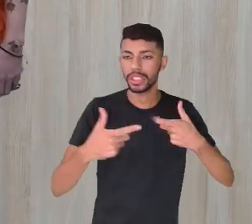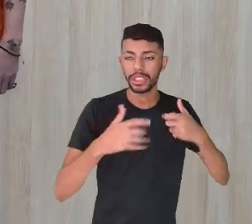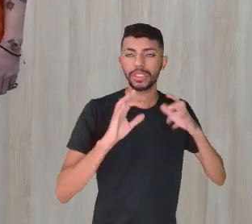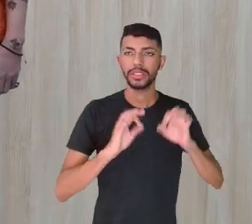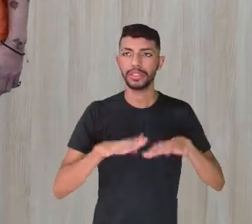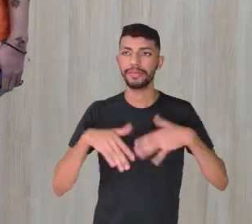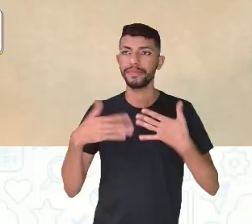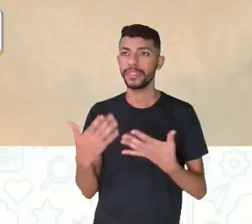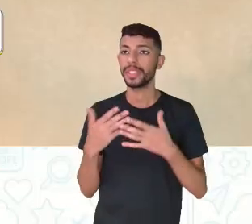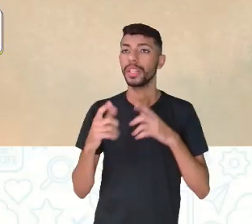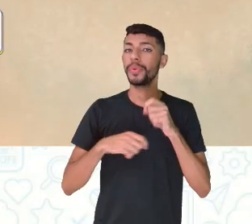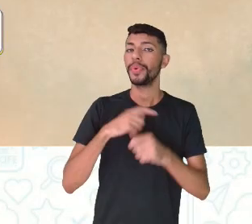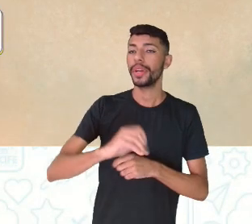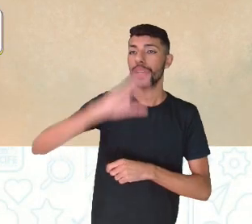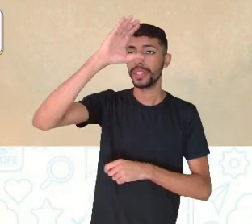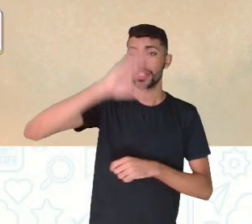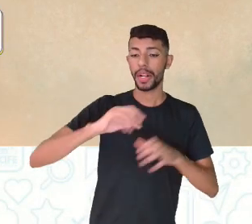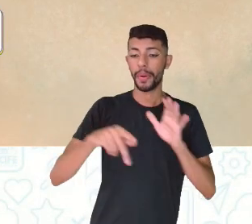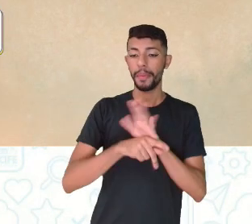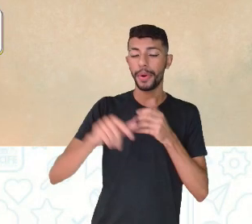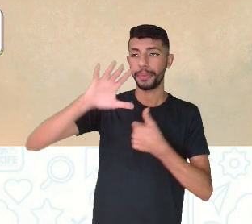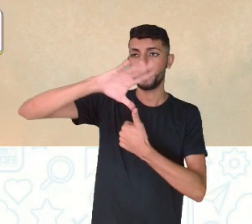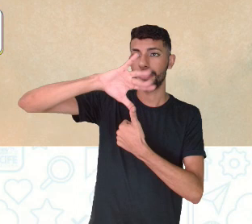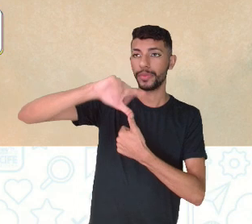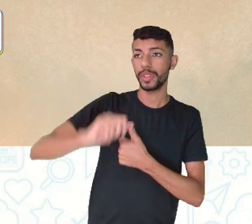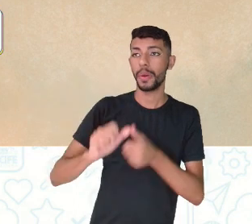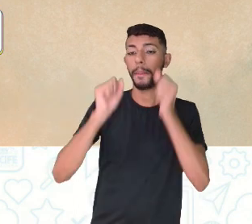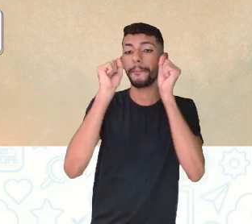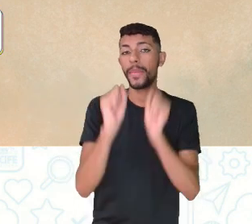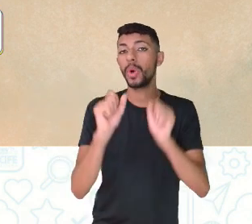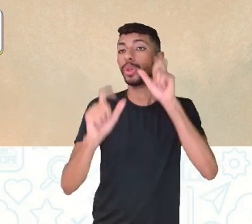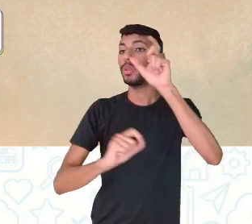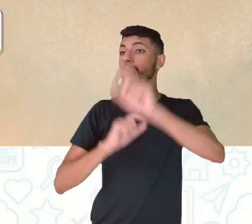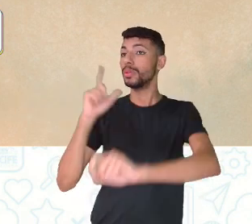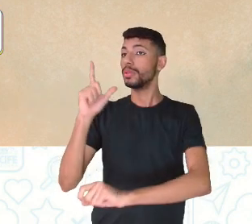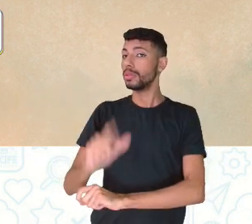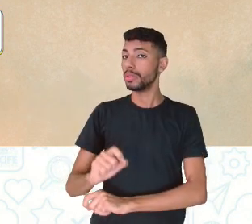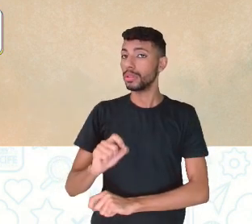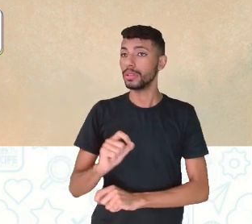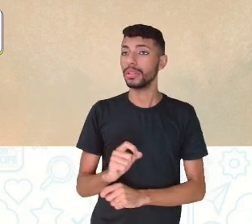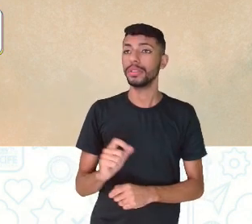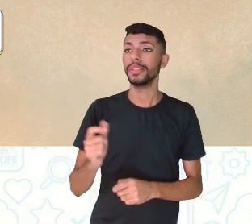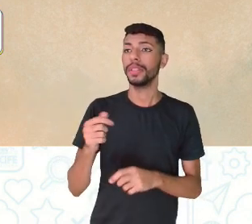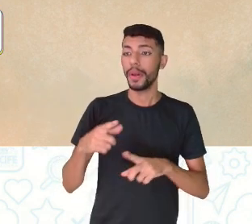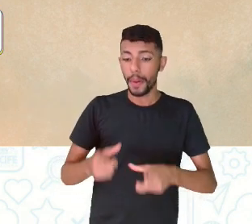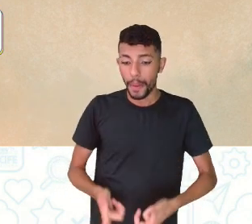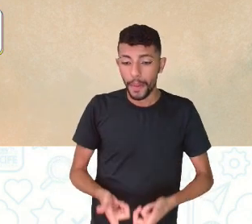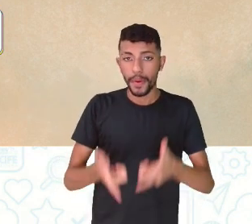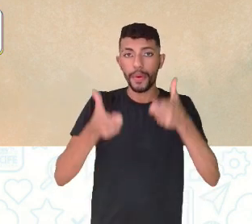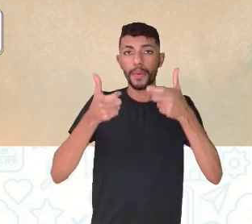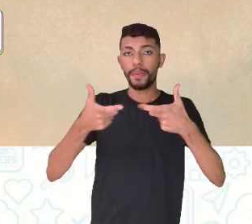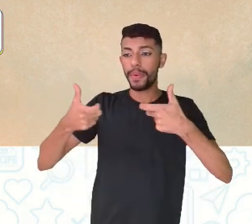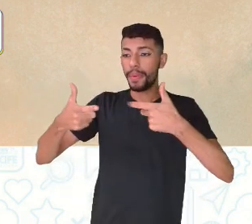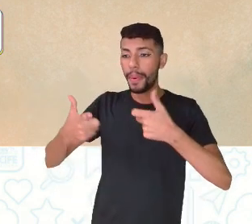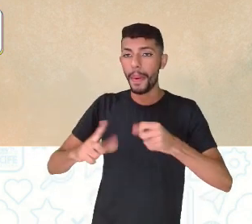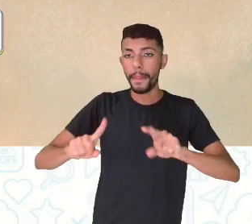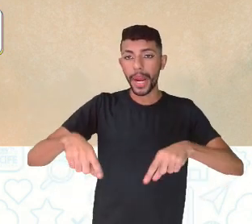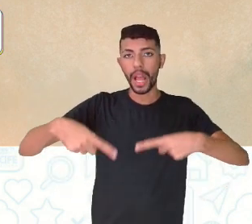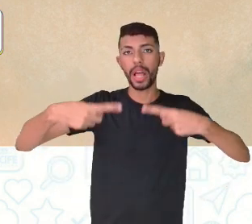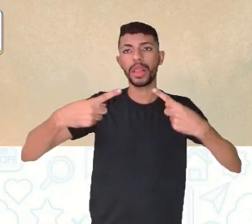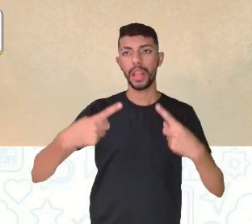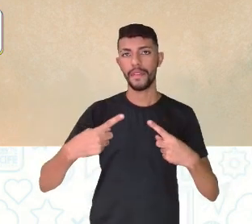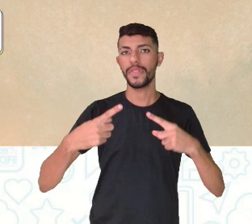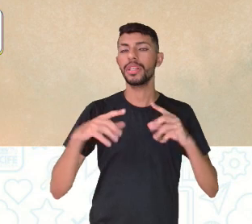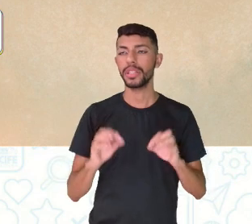aí, os cidadãos norte-americanos puderam se armar para se defender, certo? Então,